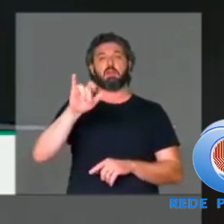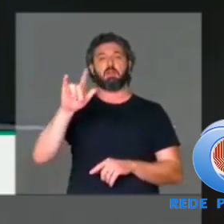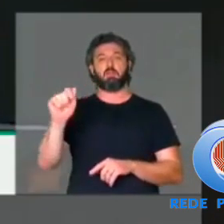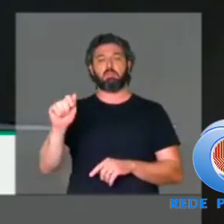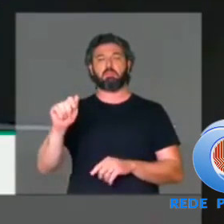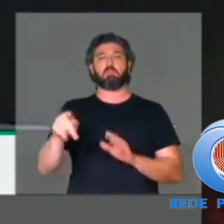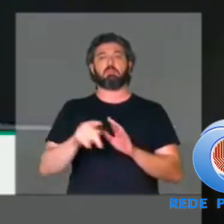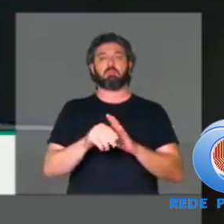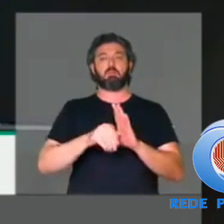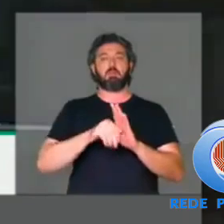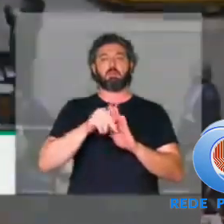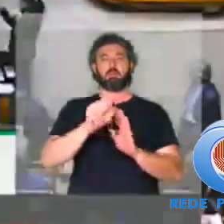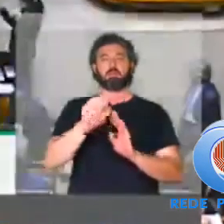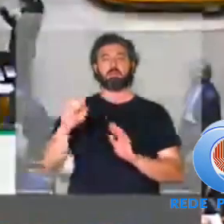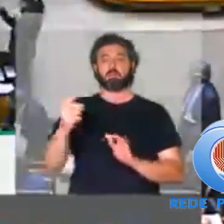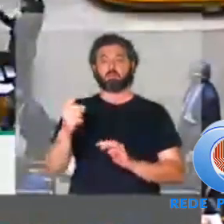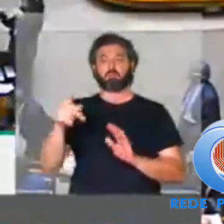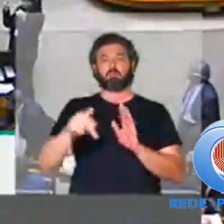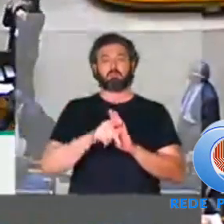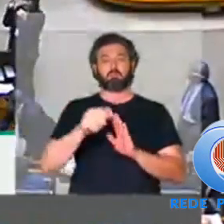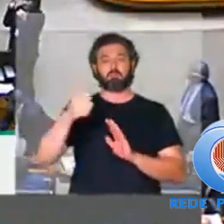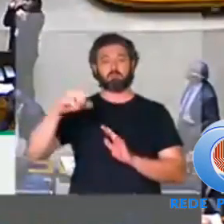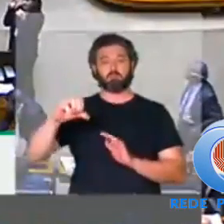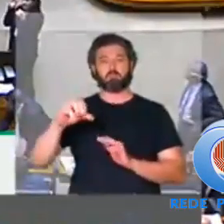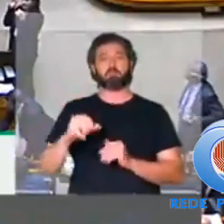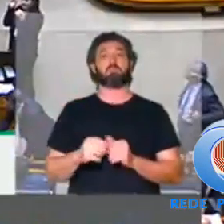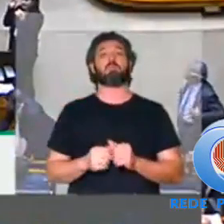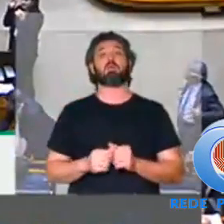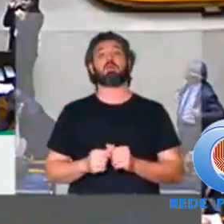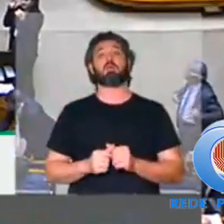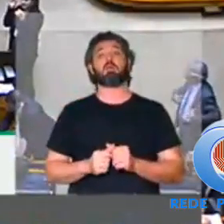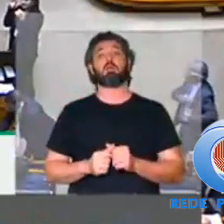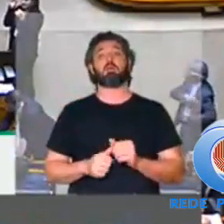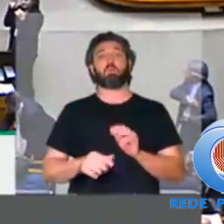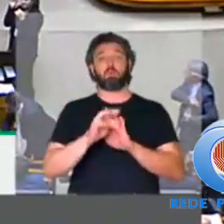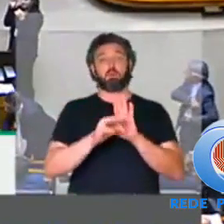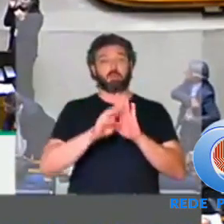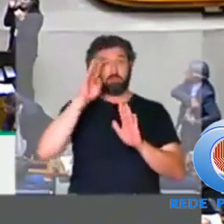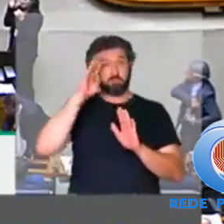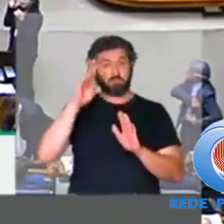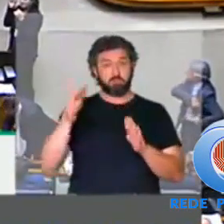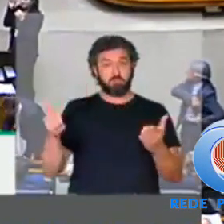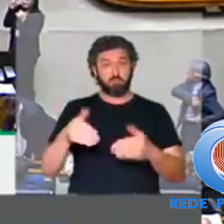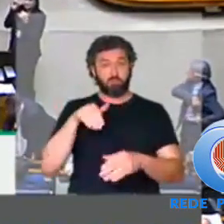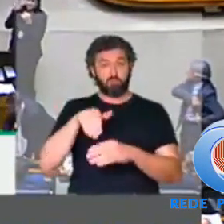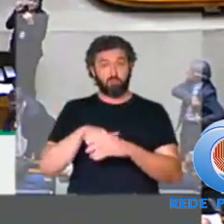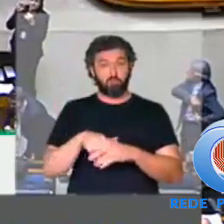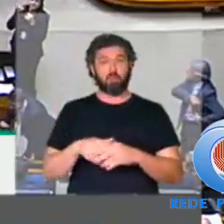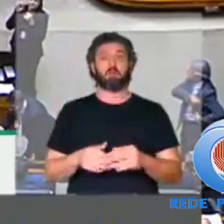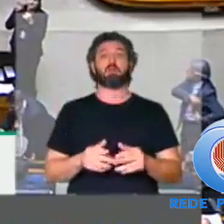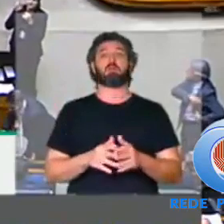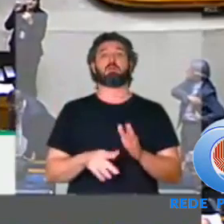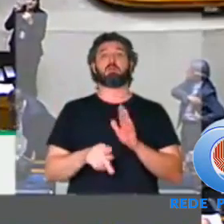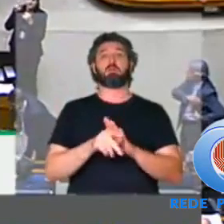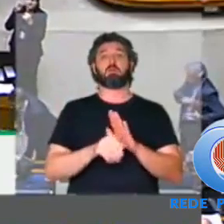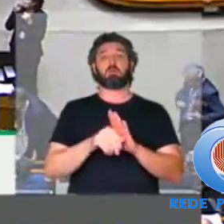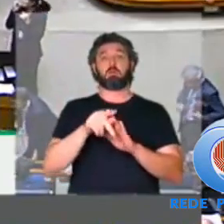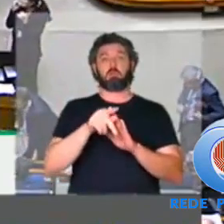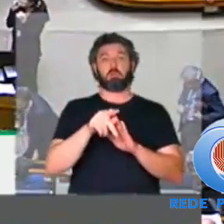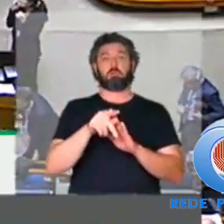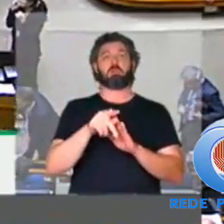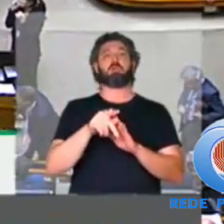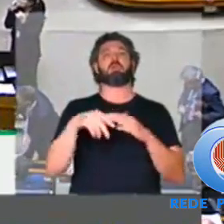medida provisória 881 de 2019. Isso, Carlos. Passando para o texto principal, então, para a votação do texto principal da medida